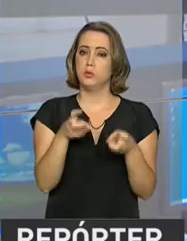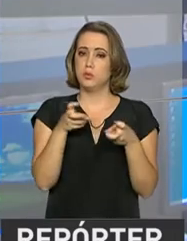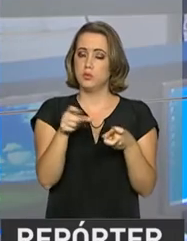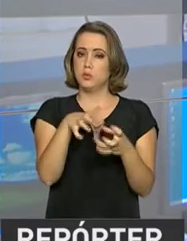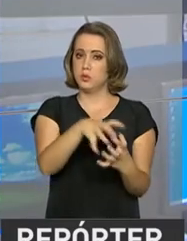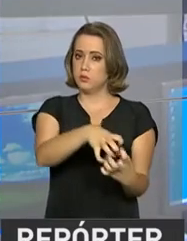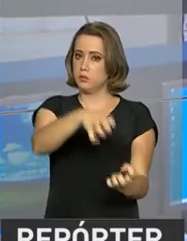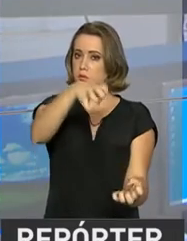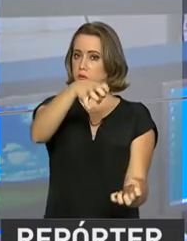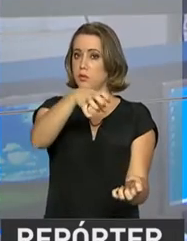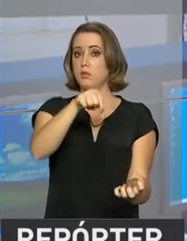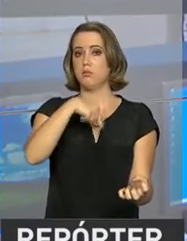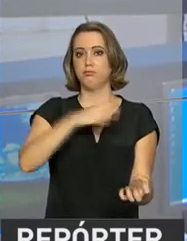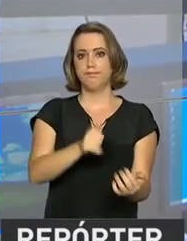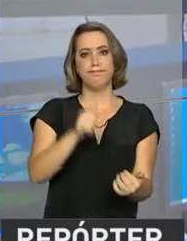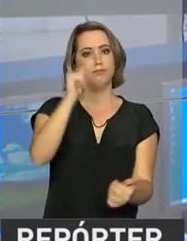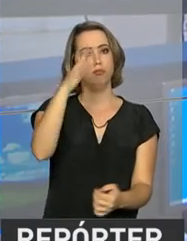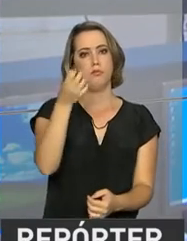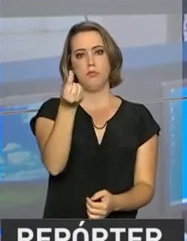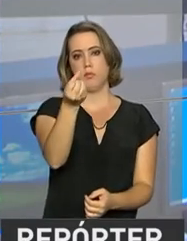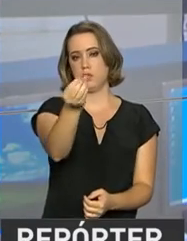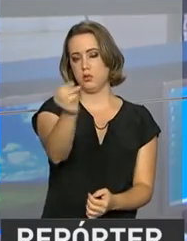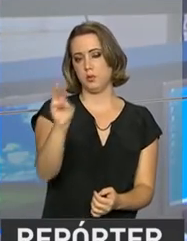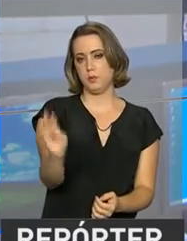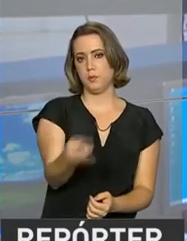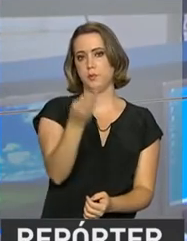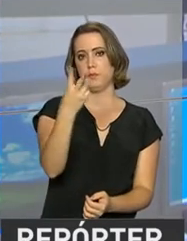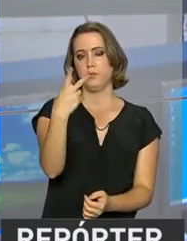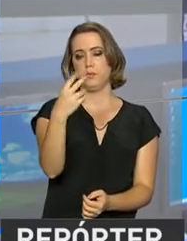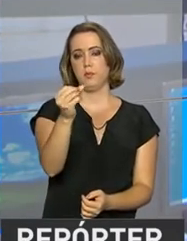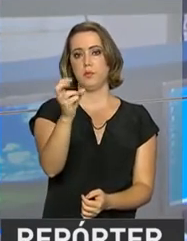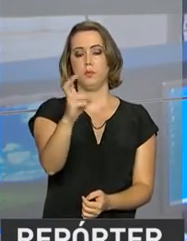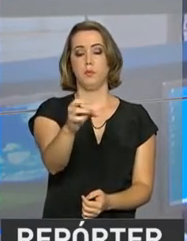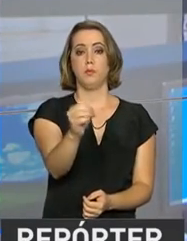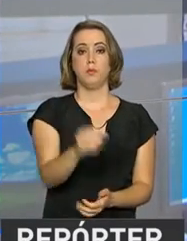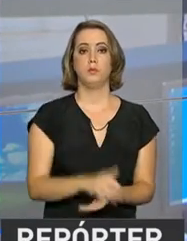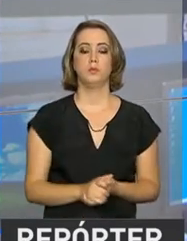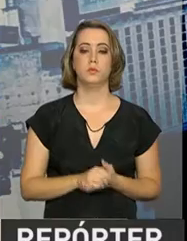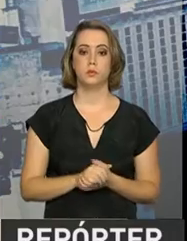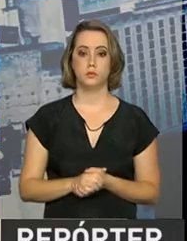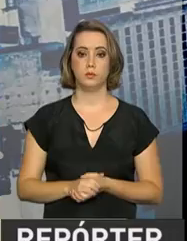idosos ultrapasse 60 milhões em 2050